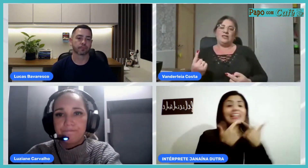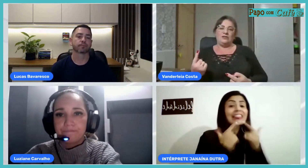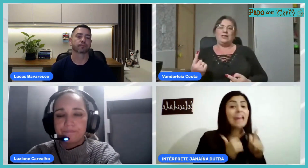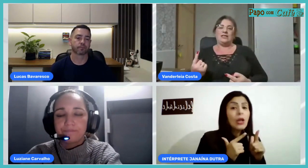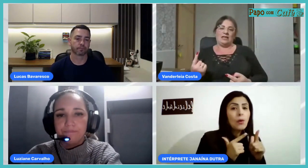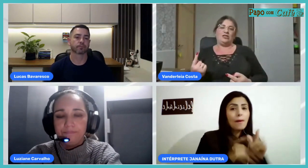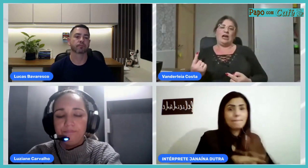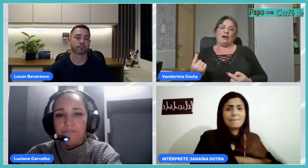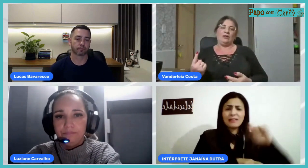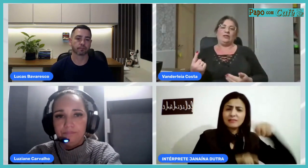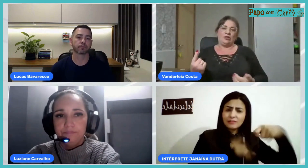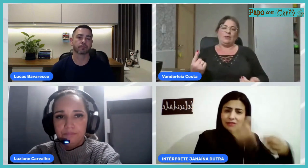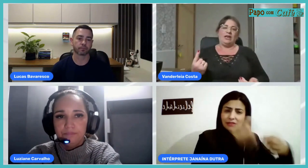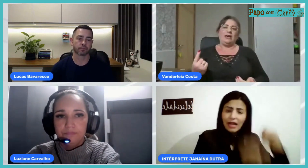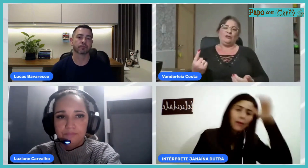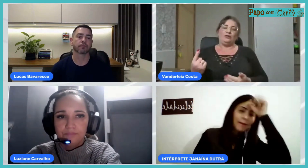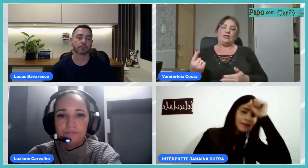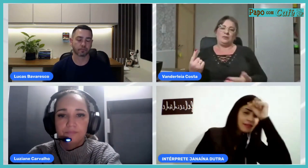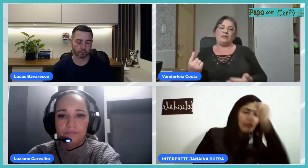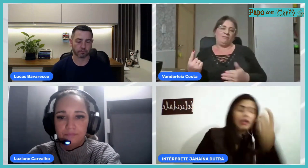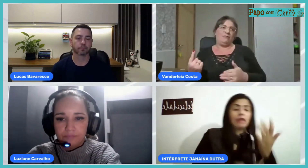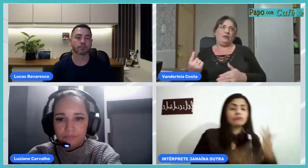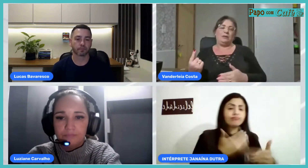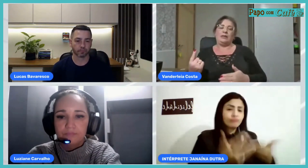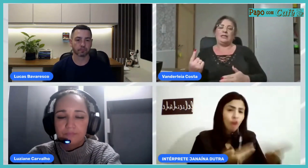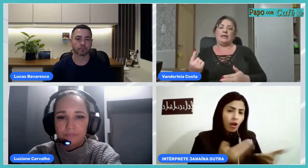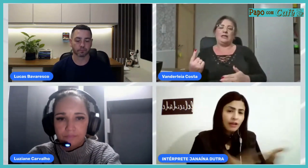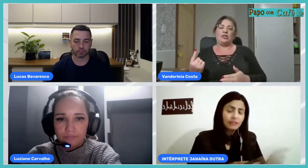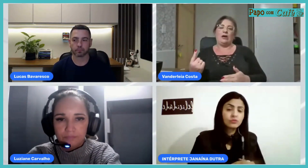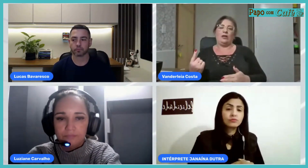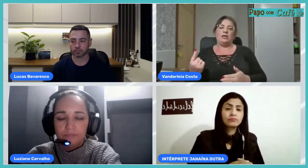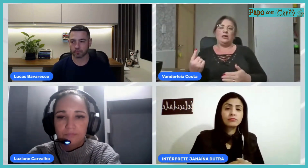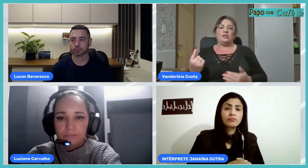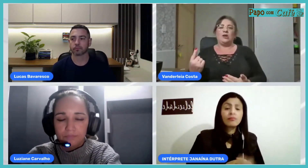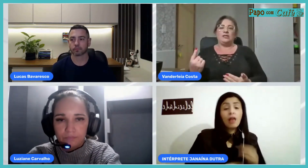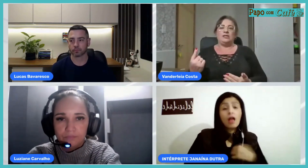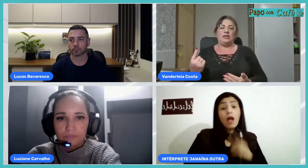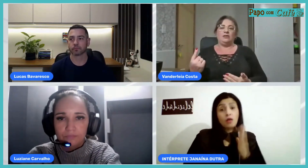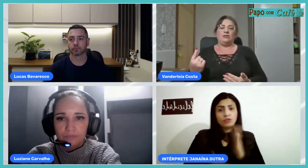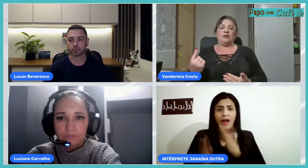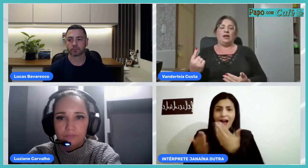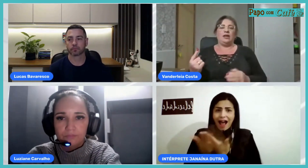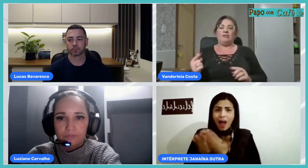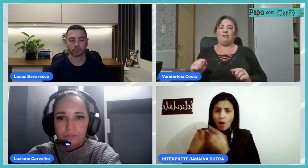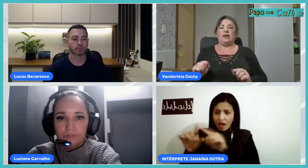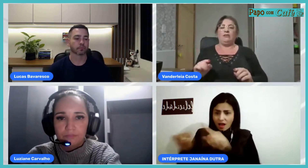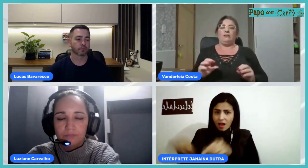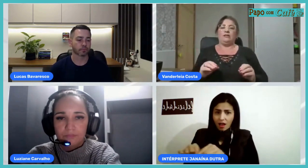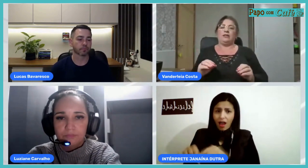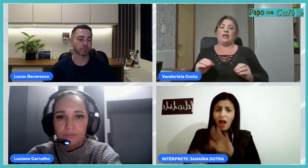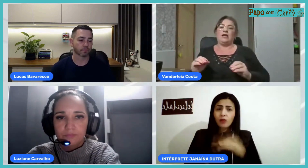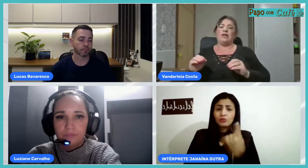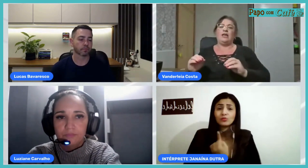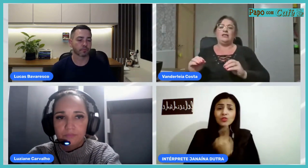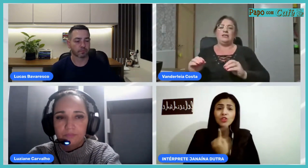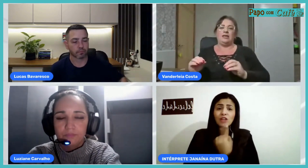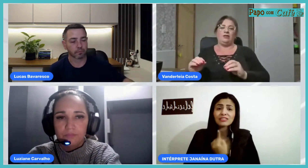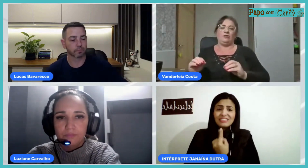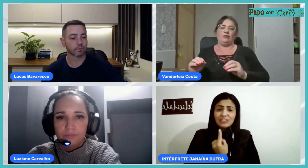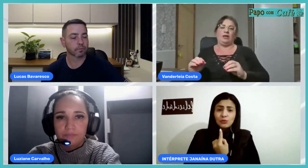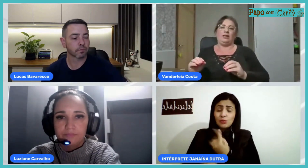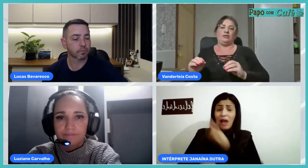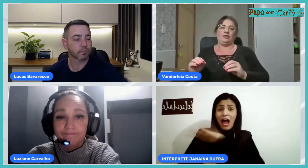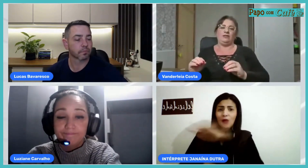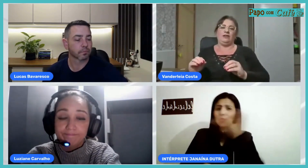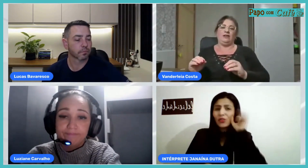está sozinho em sala de aula, que eu já peguei aluno fui interpretar em sala de aula, sozinho, ele não está incluído, ele está